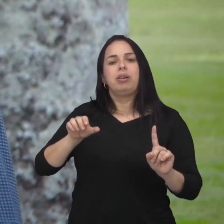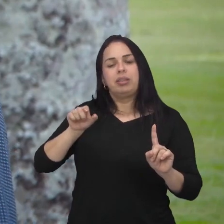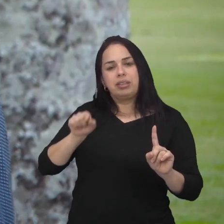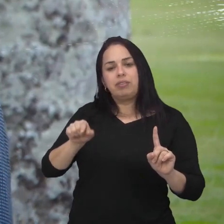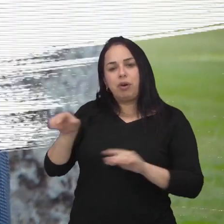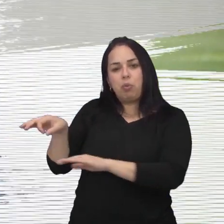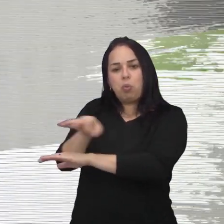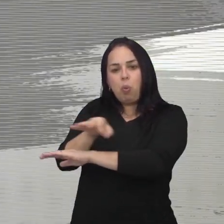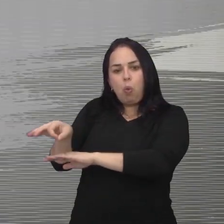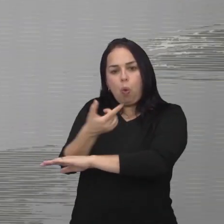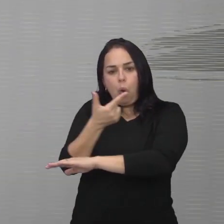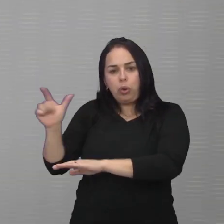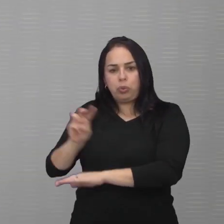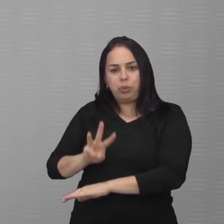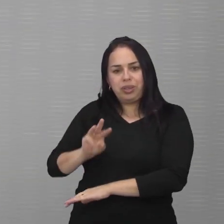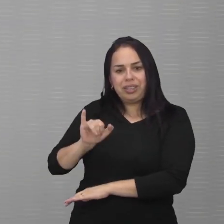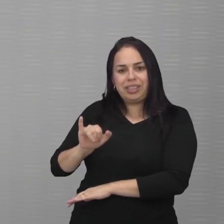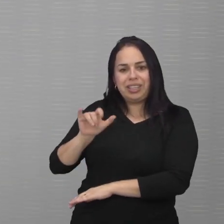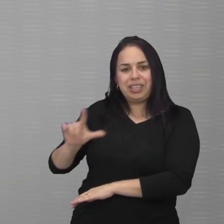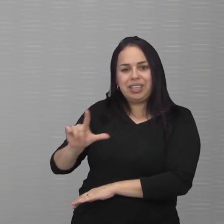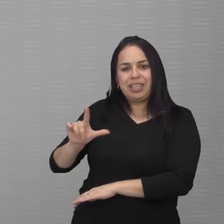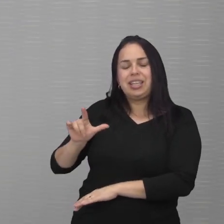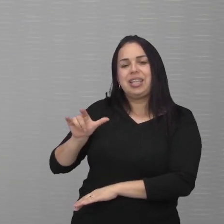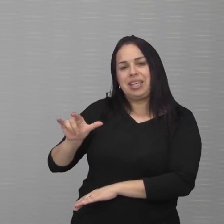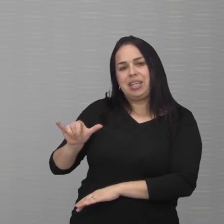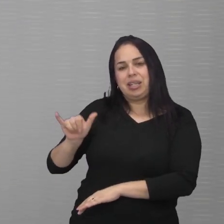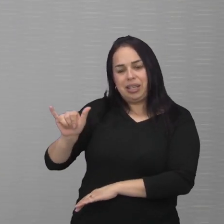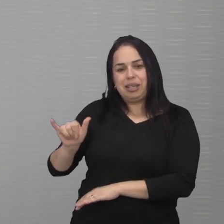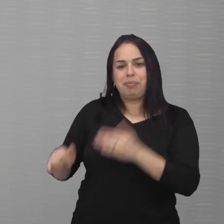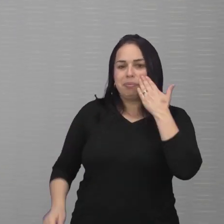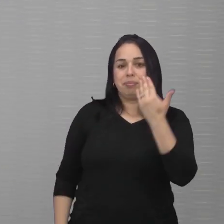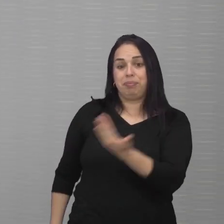desses arquitetos que vieram